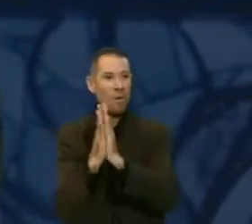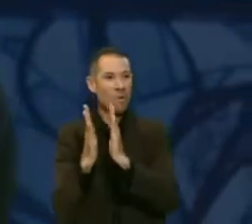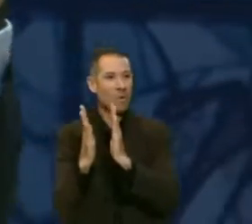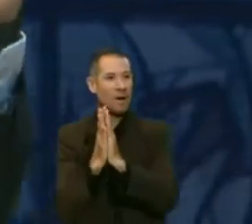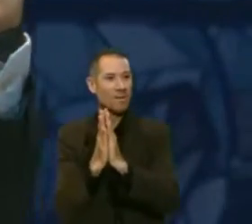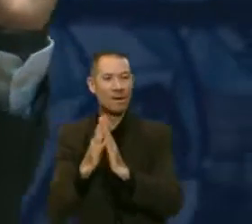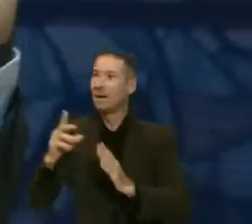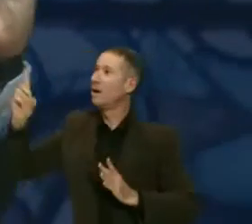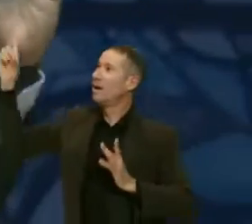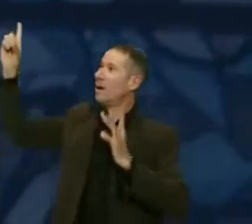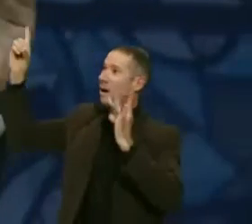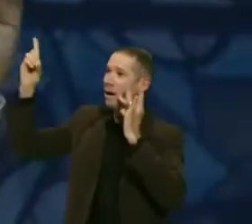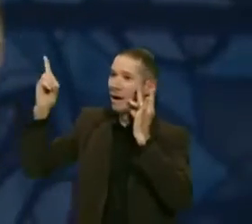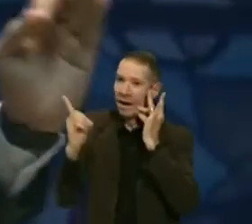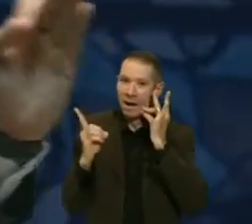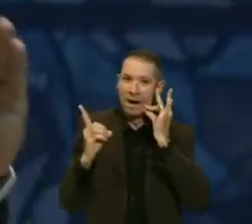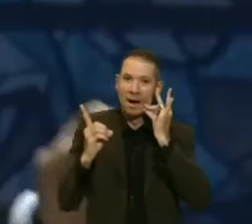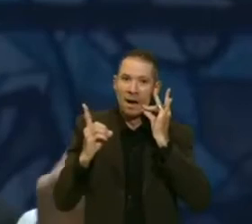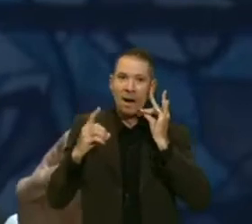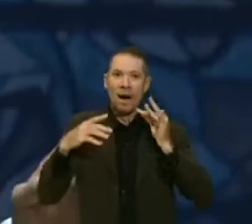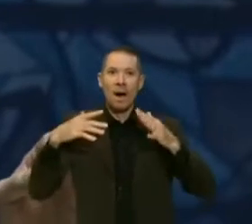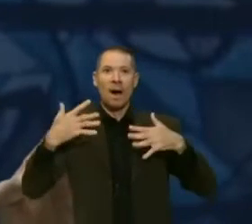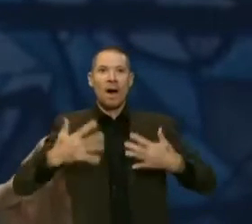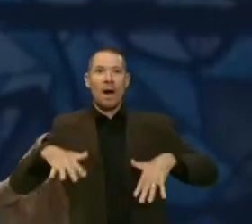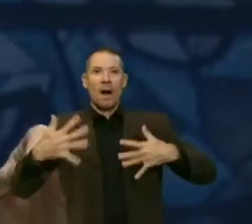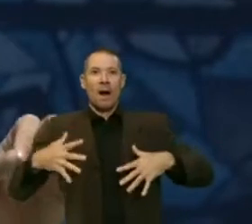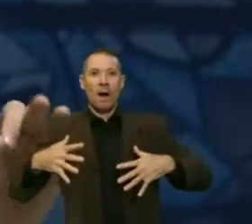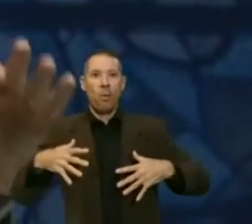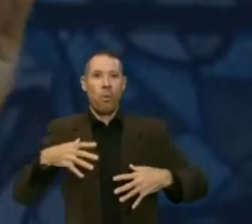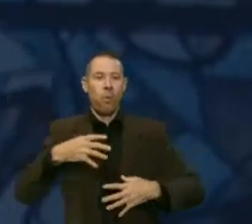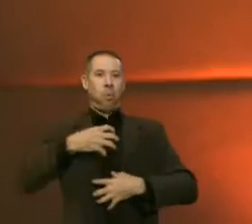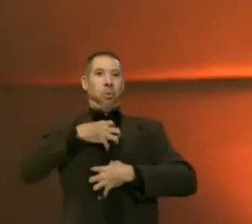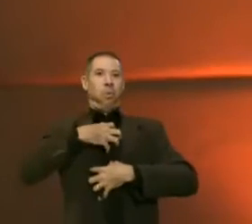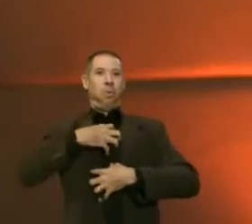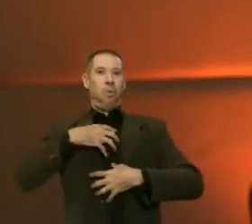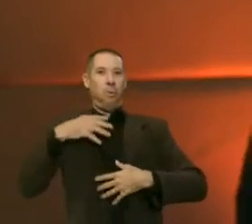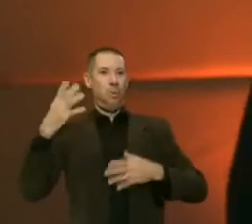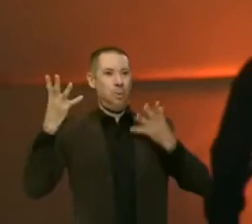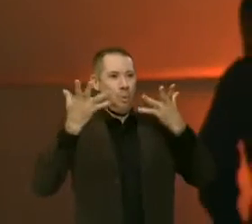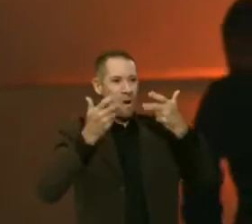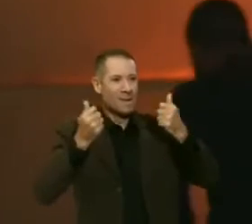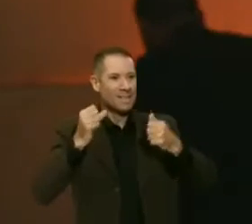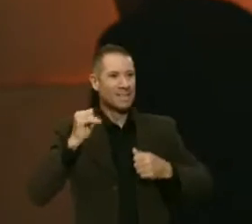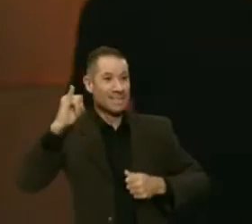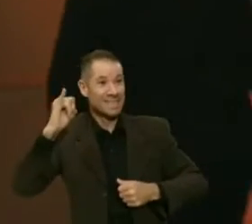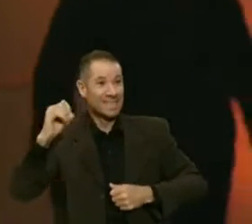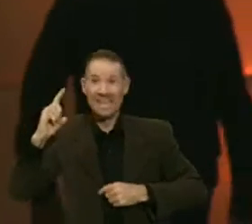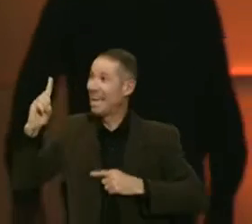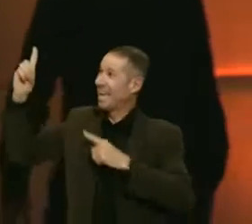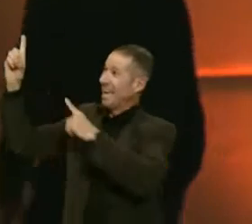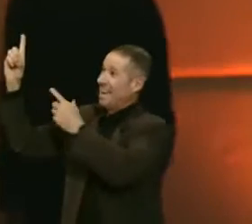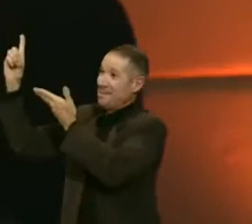A presença de Deus é irresistível. Se Ele nos visitar hoje aqui,